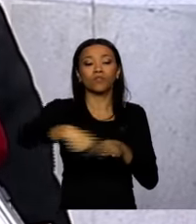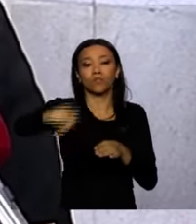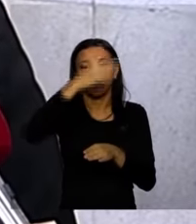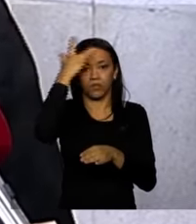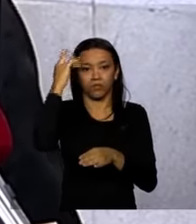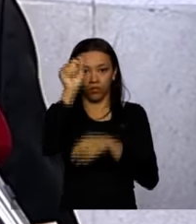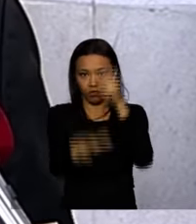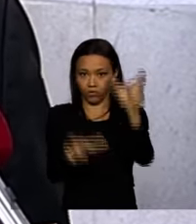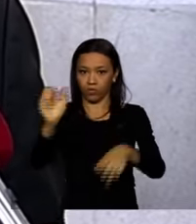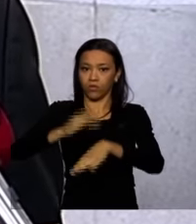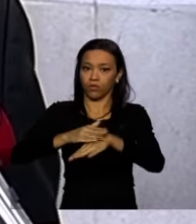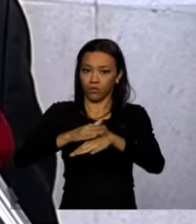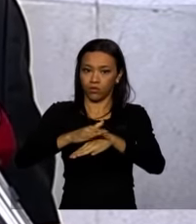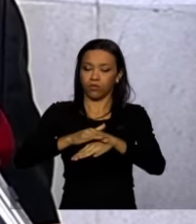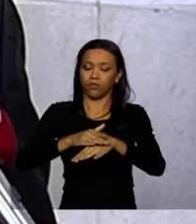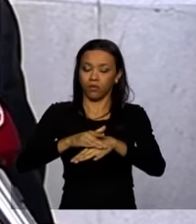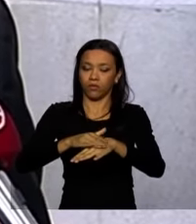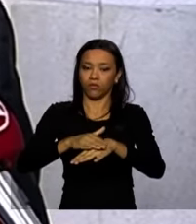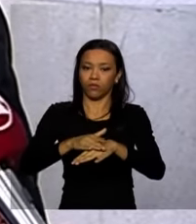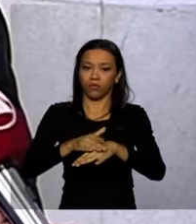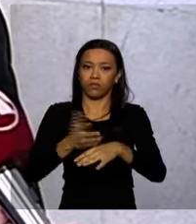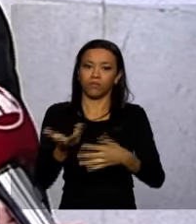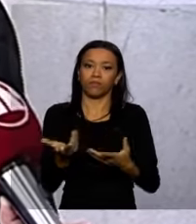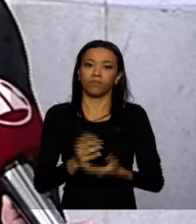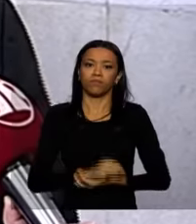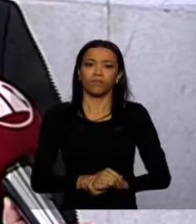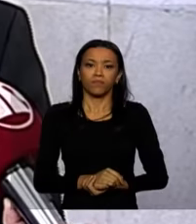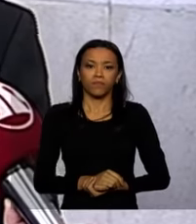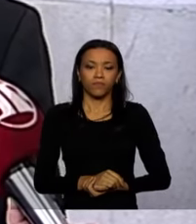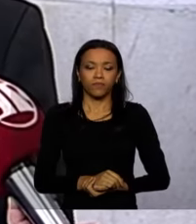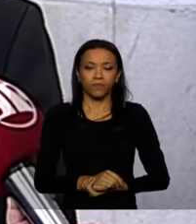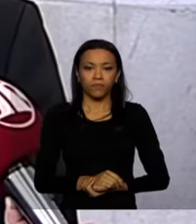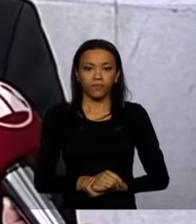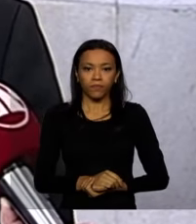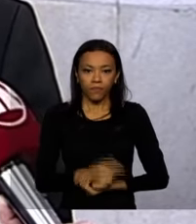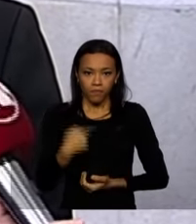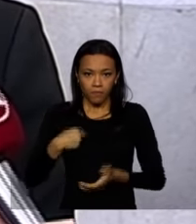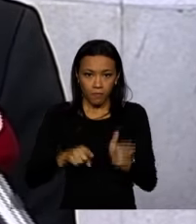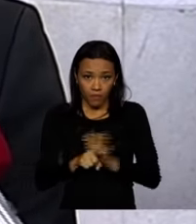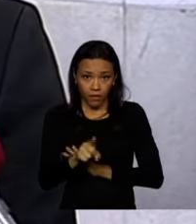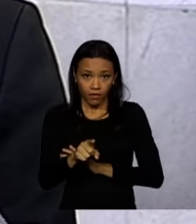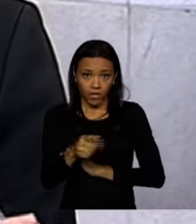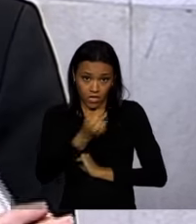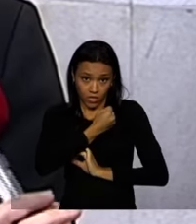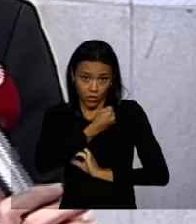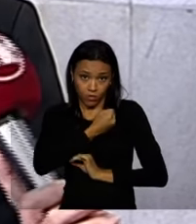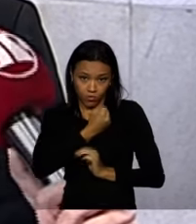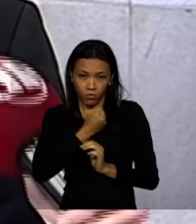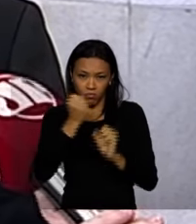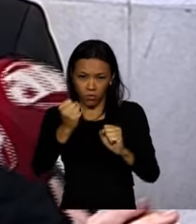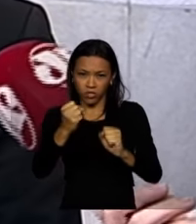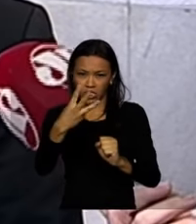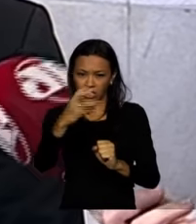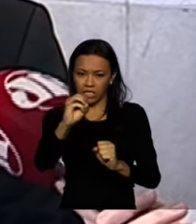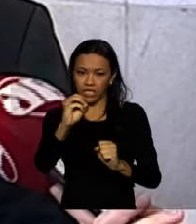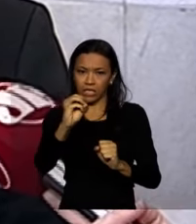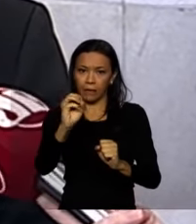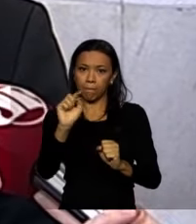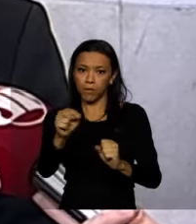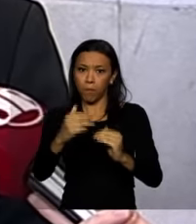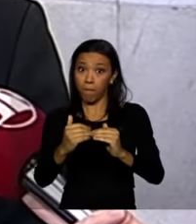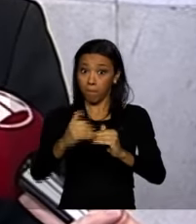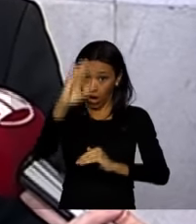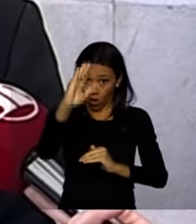organização dos serviços de saúde hoje nessa área de hepatite C Ná uma possibilidade desse número ultrapassar os 30.000 E aí ser